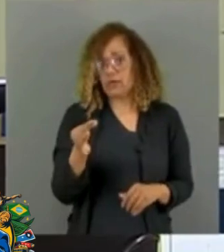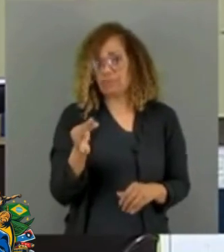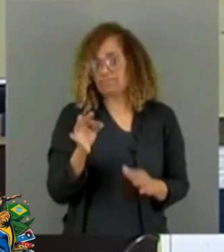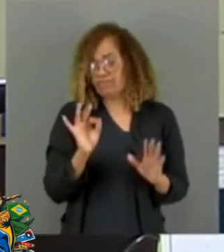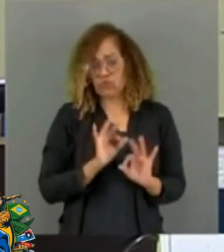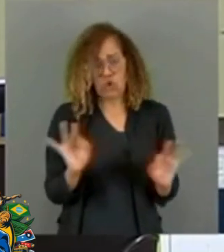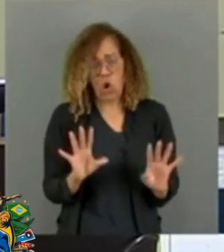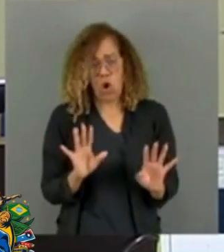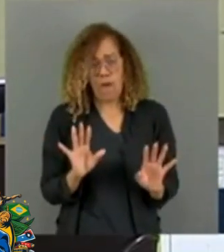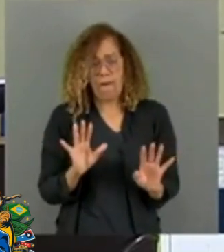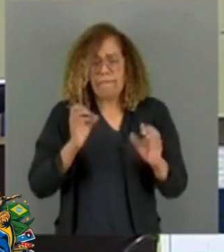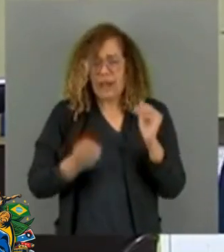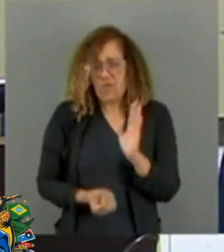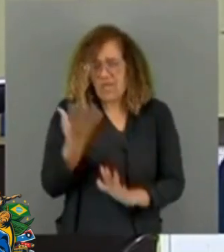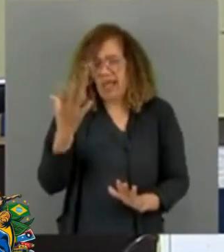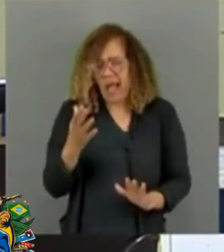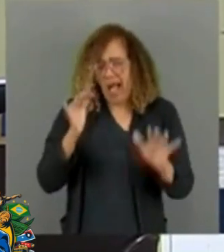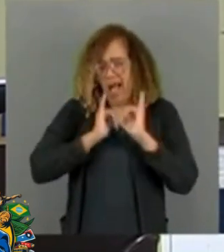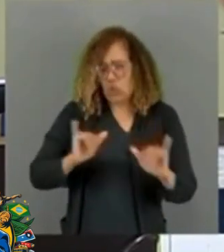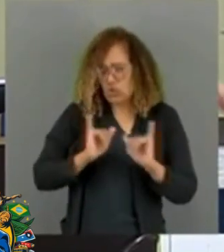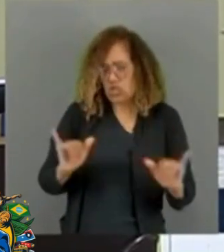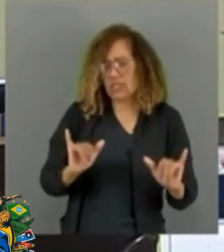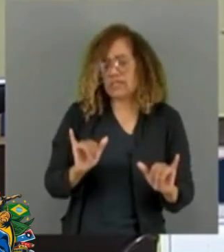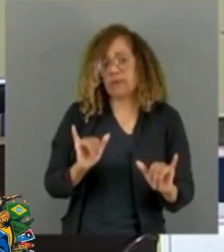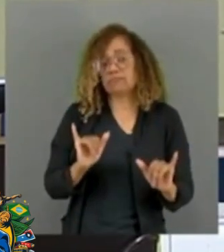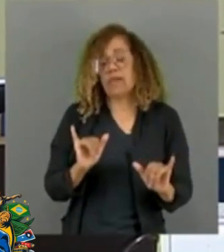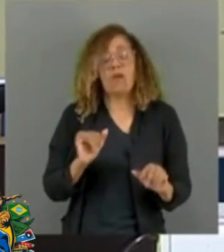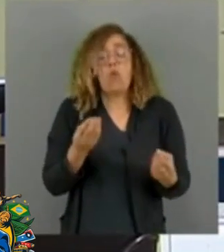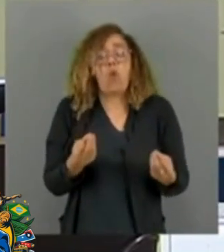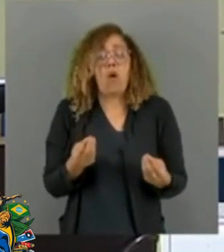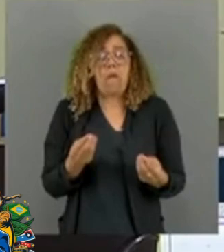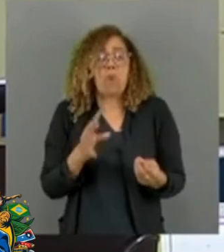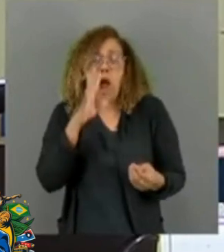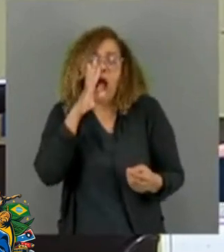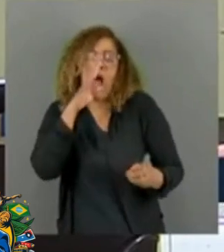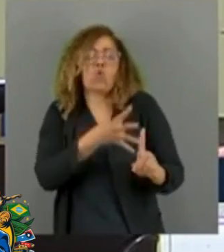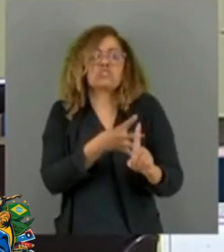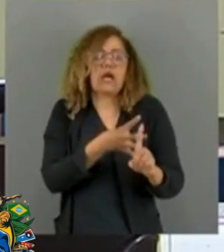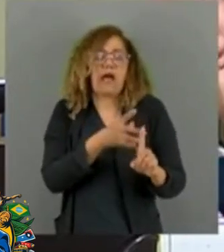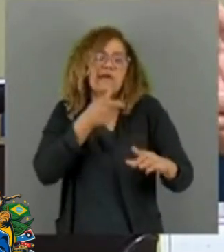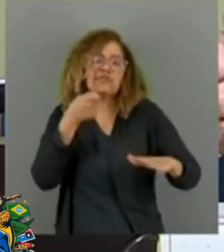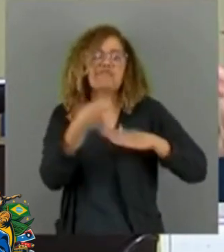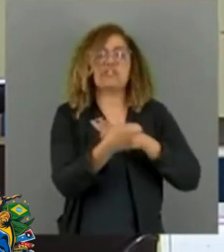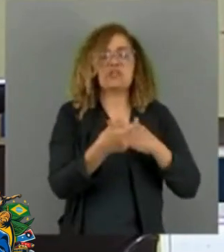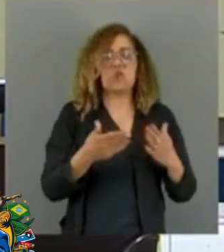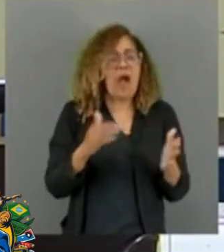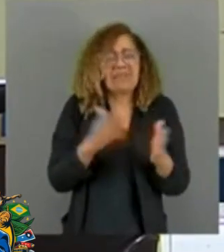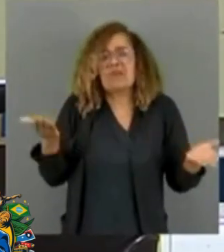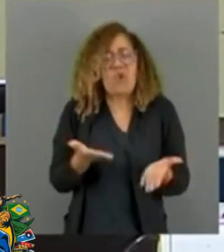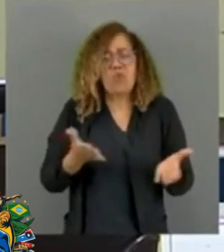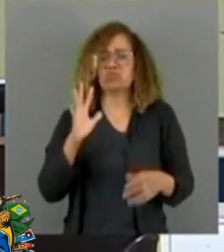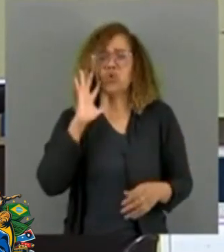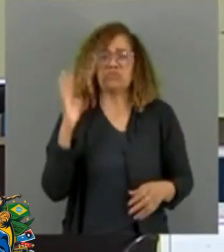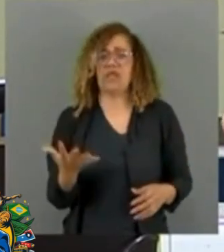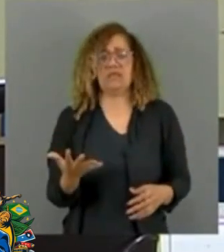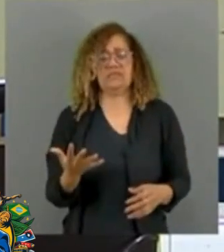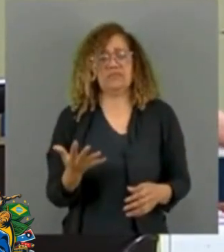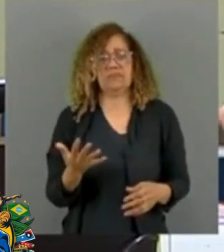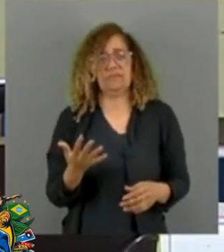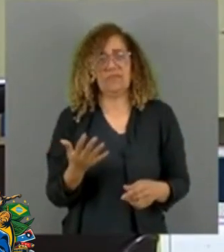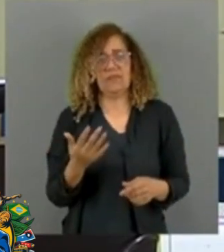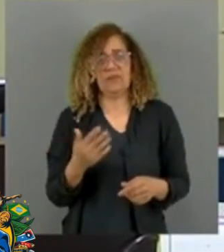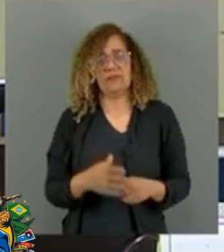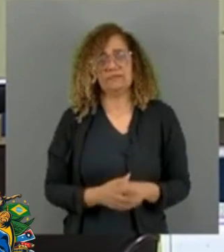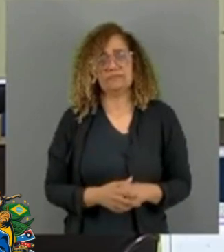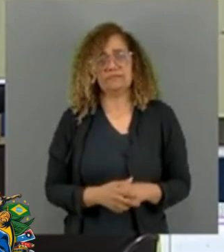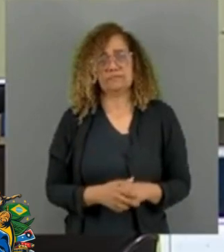para que a gente não gere notícia e então, naquele momento, pudéssemos ser acusados de propagadores de fake news. Isso se dá até hoje, senador. Até para que tenha um